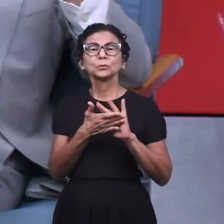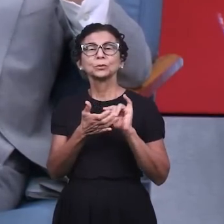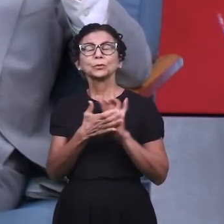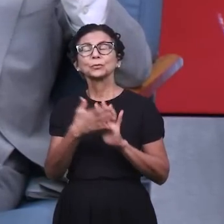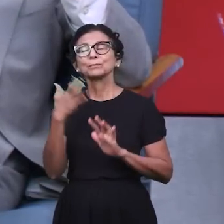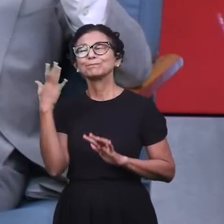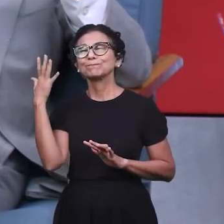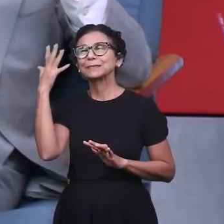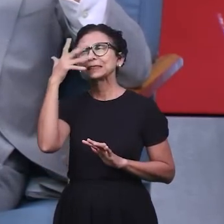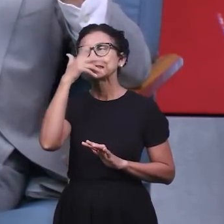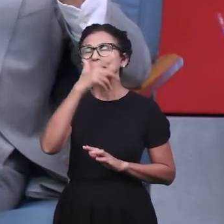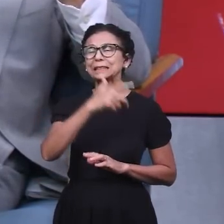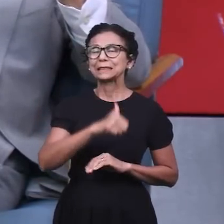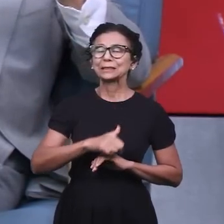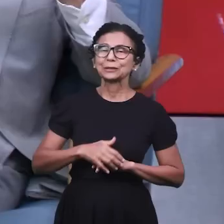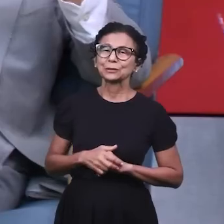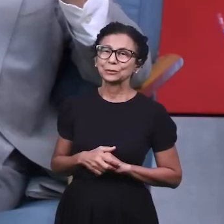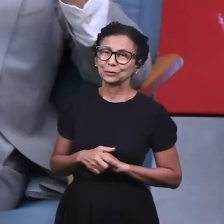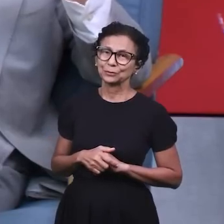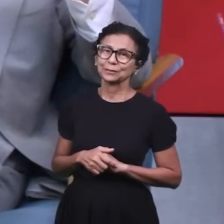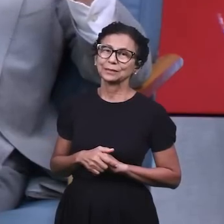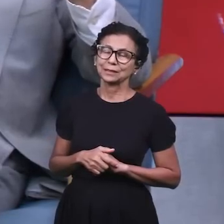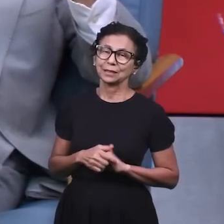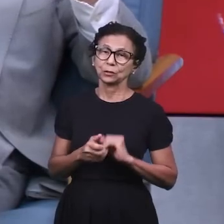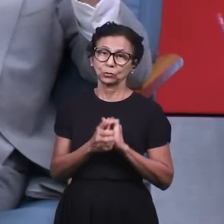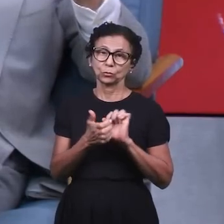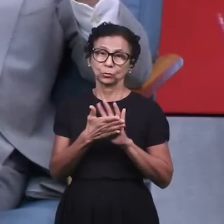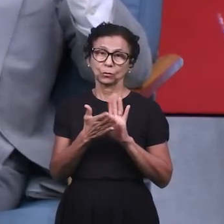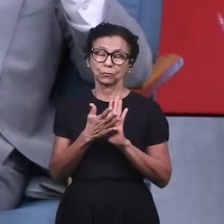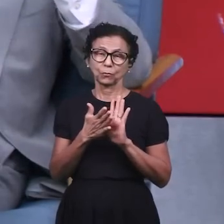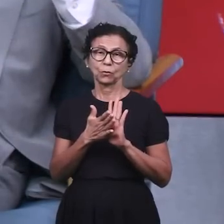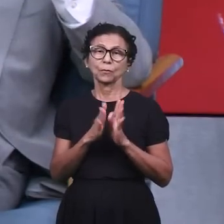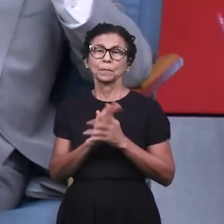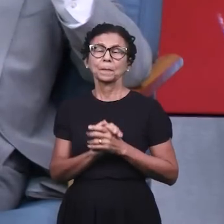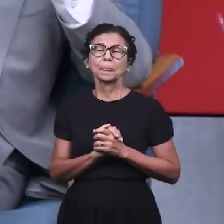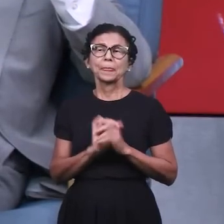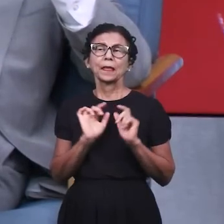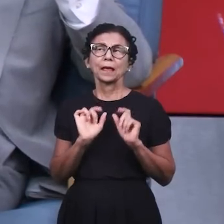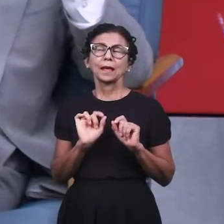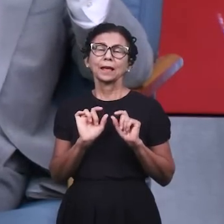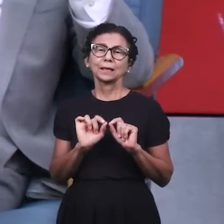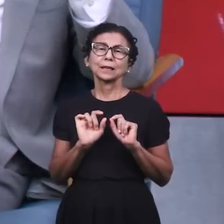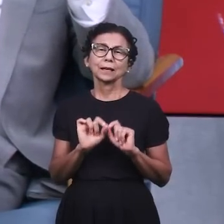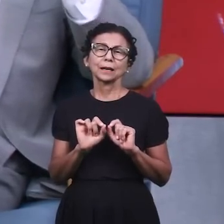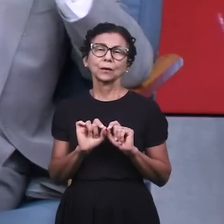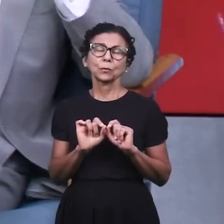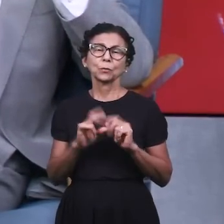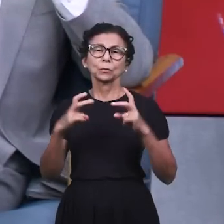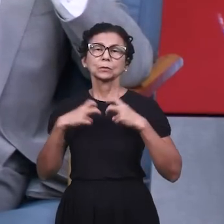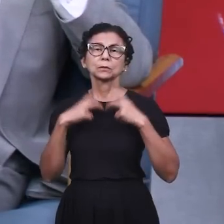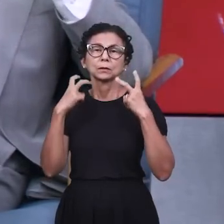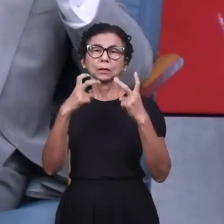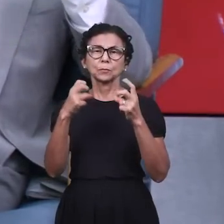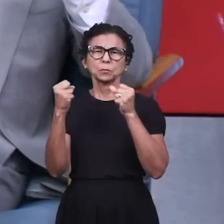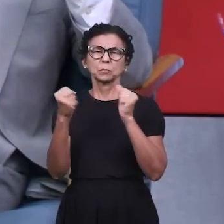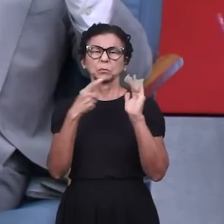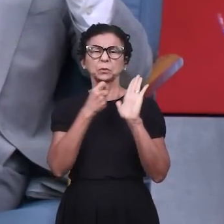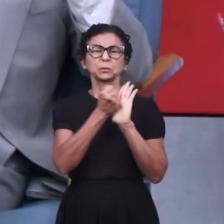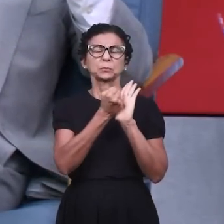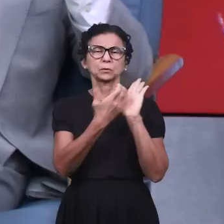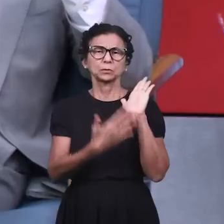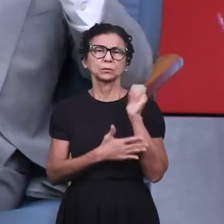porque foi um louvor falando do clamor pelo sangue de Jesus. Foi uma experiência extraordinária,